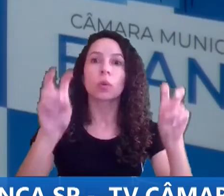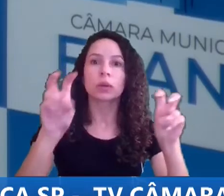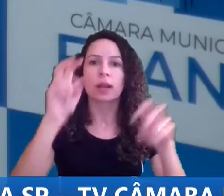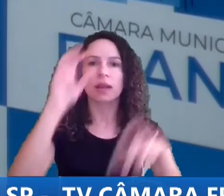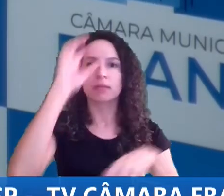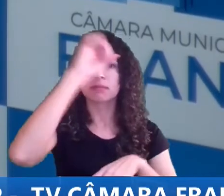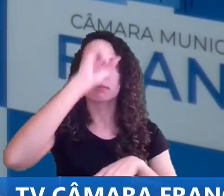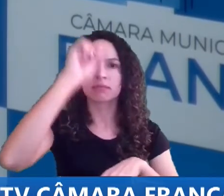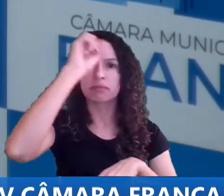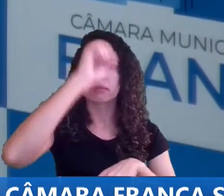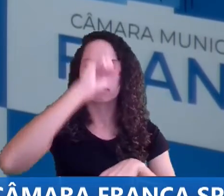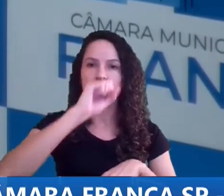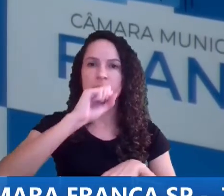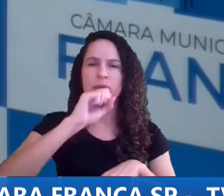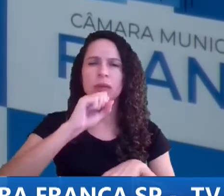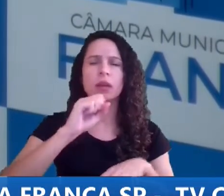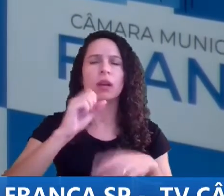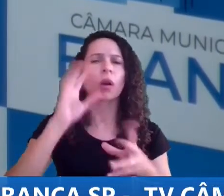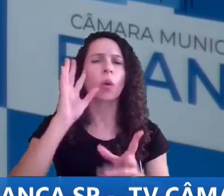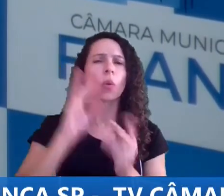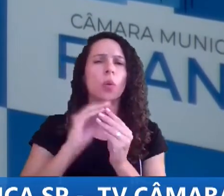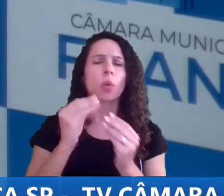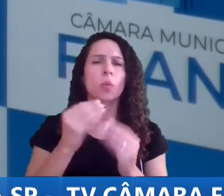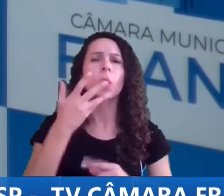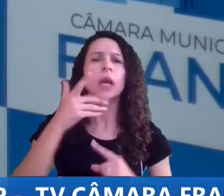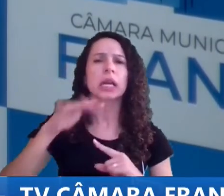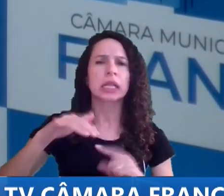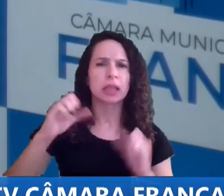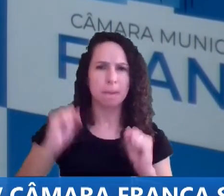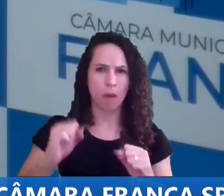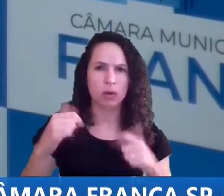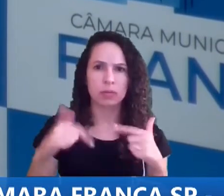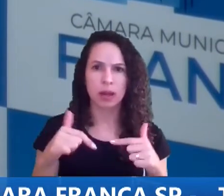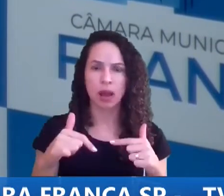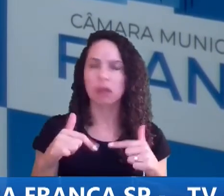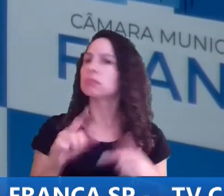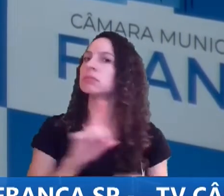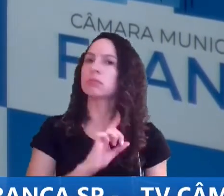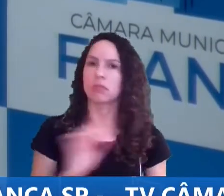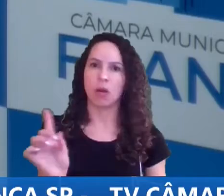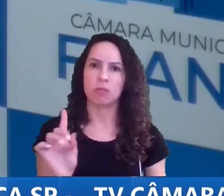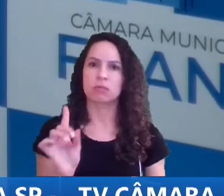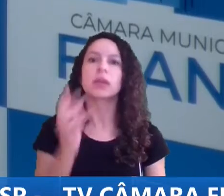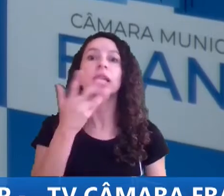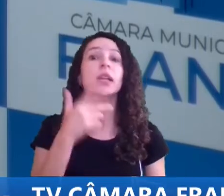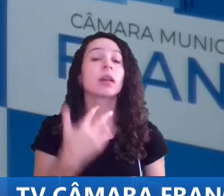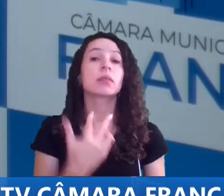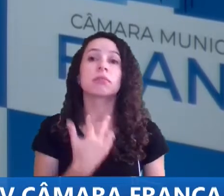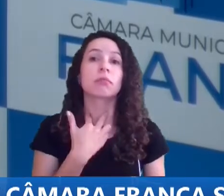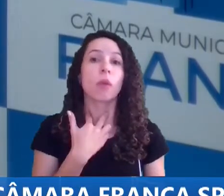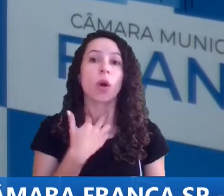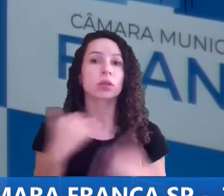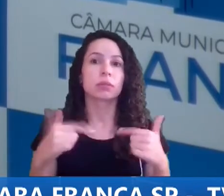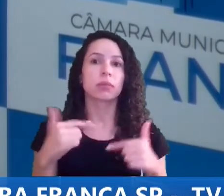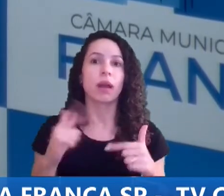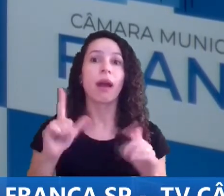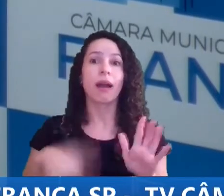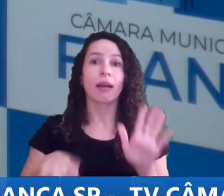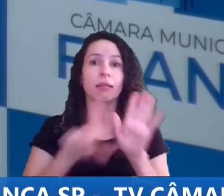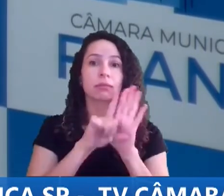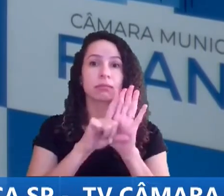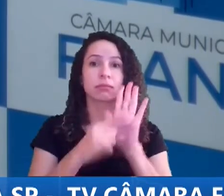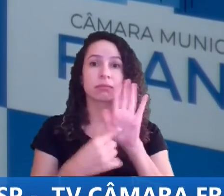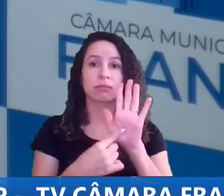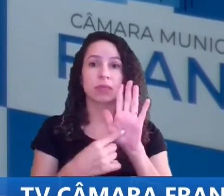criança pode trabalhar? Sendo agora bastante objetivo. Não, criança definitivamente não pode trabalhar, isso está no nosso ordenamento jurídico, né? A gente tem a